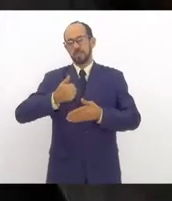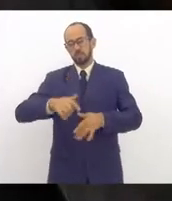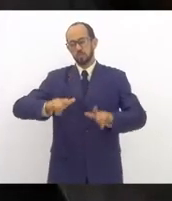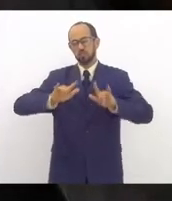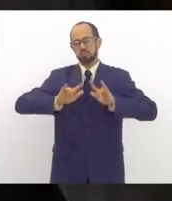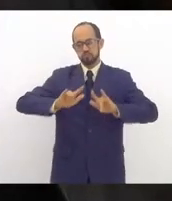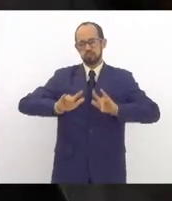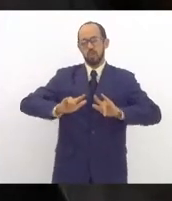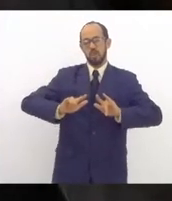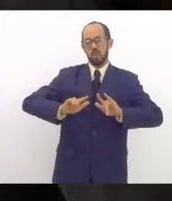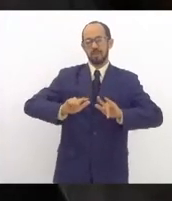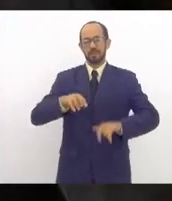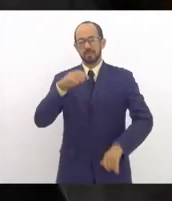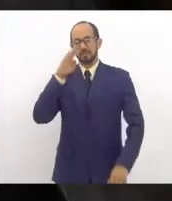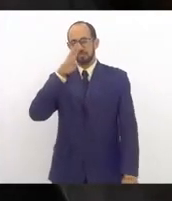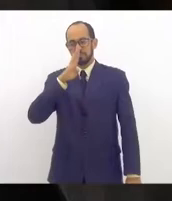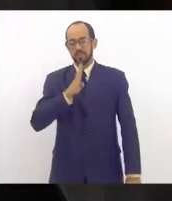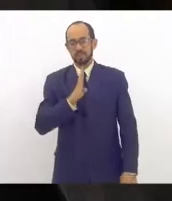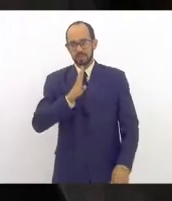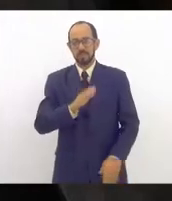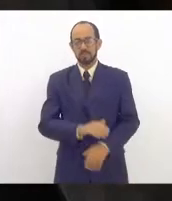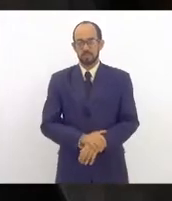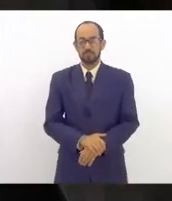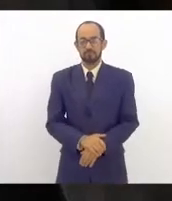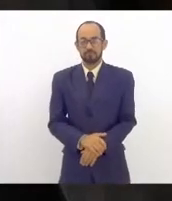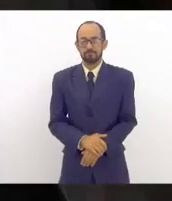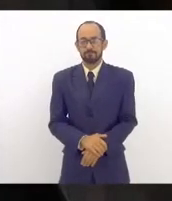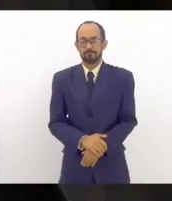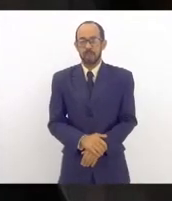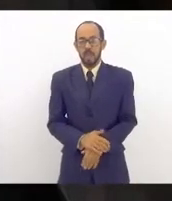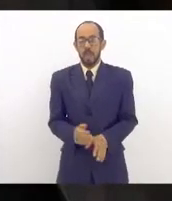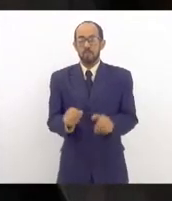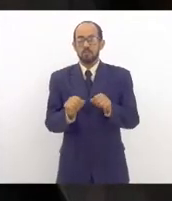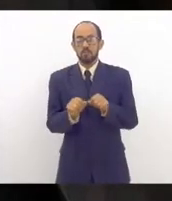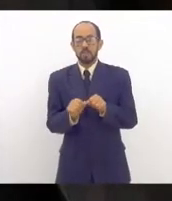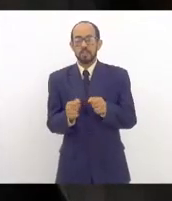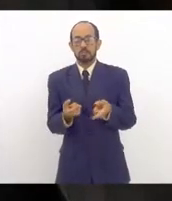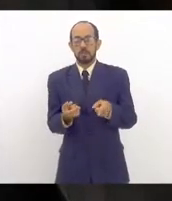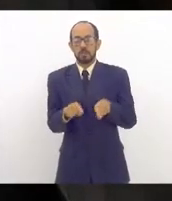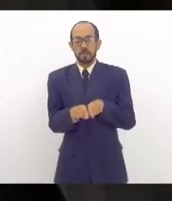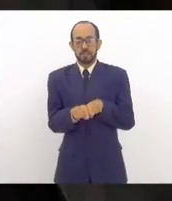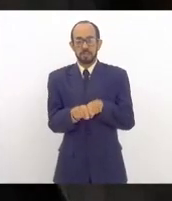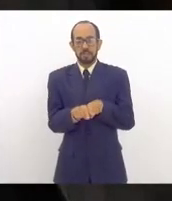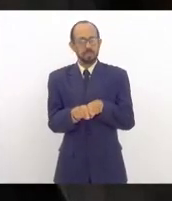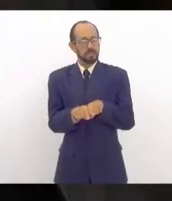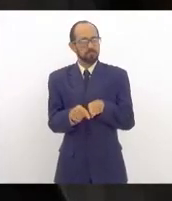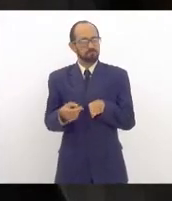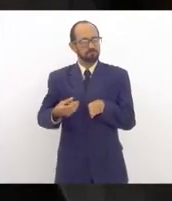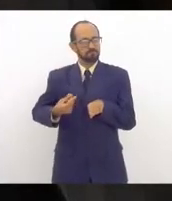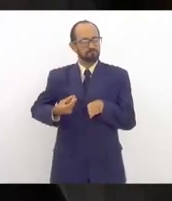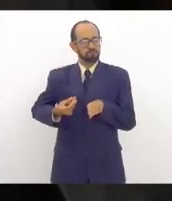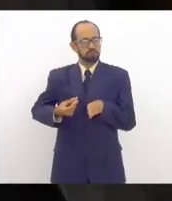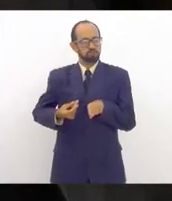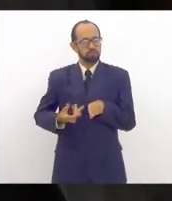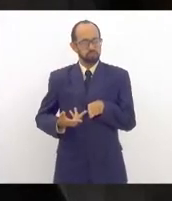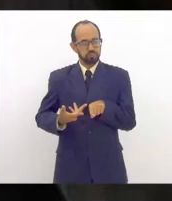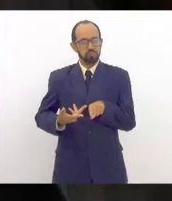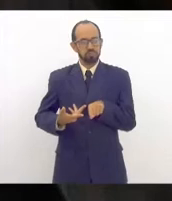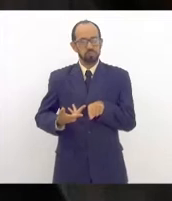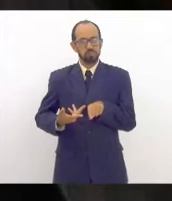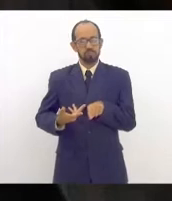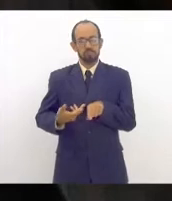ou brasileiro e fez uma parceria sempre com